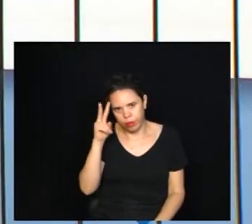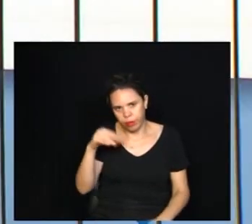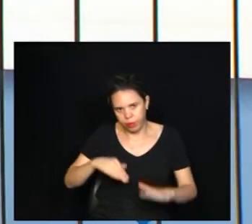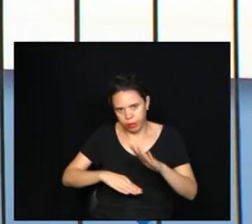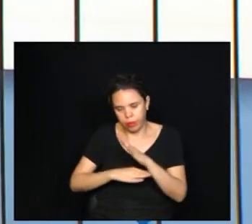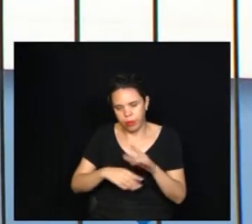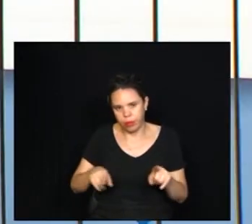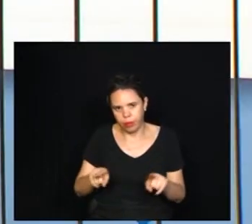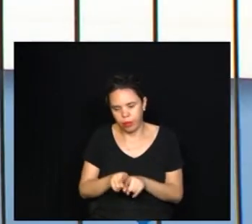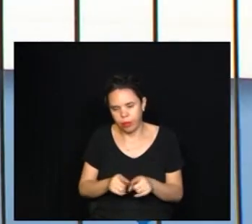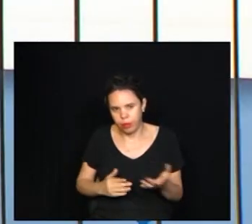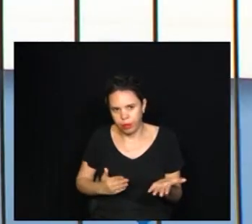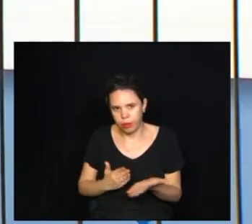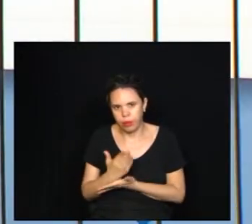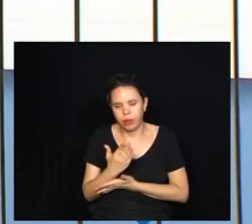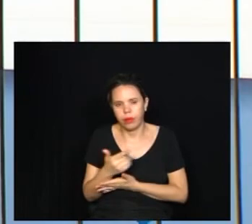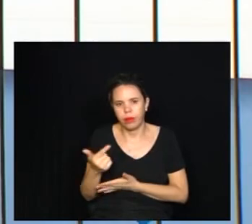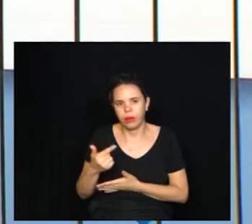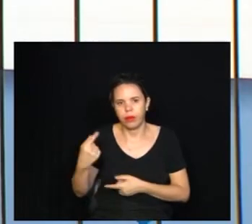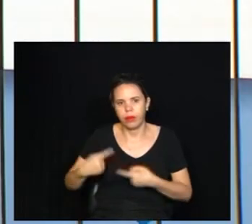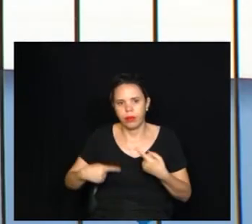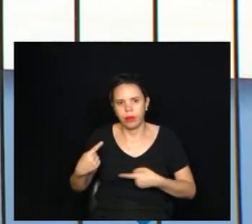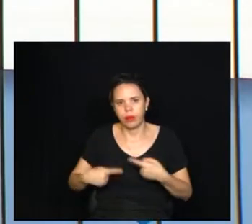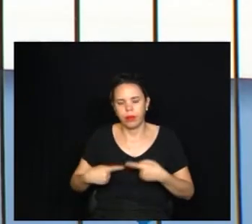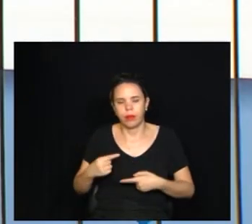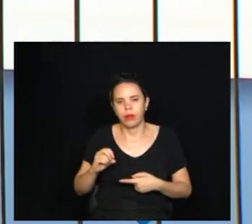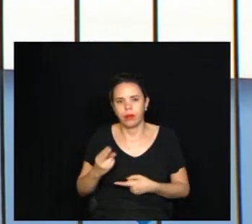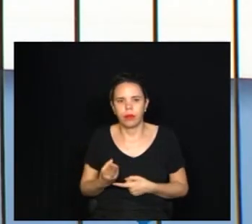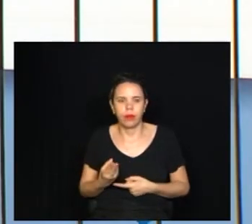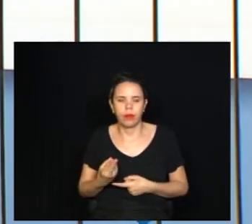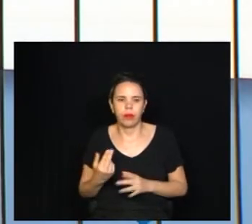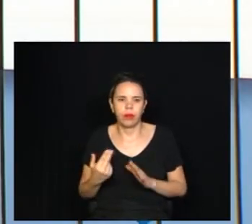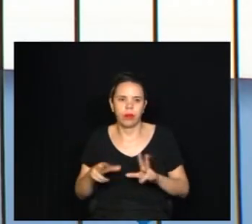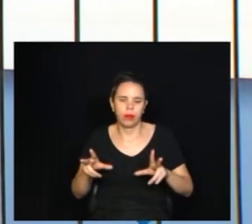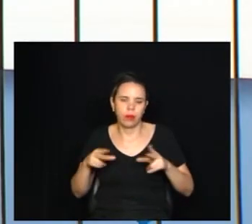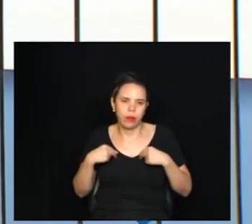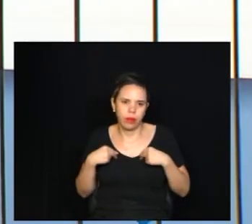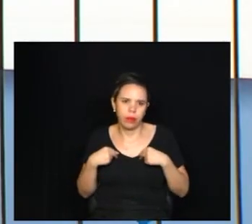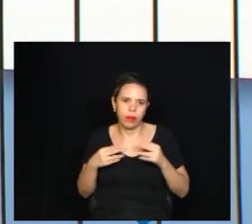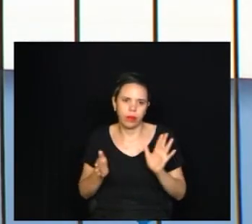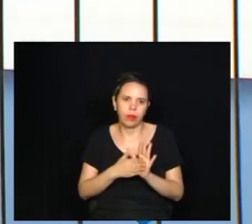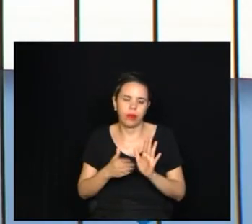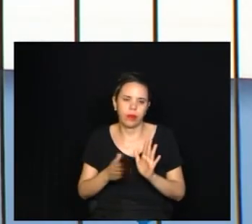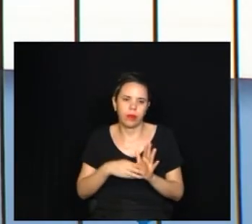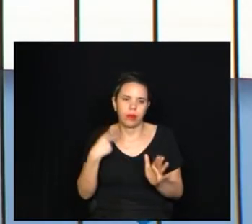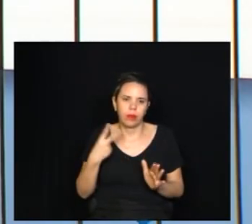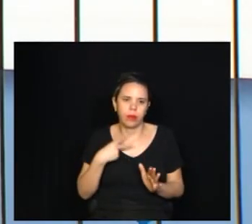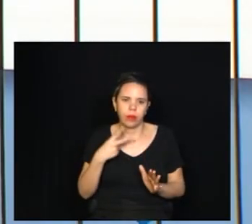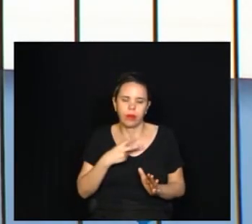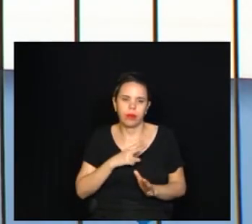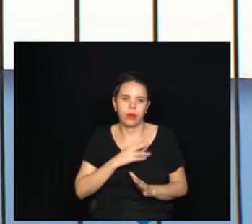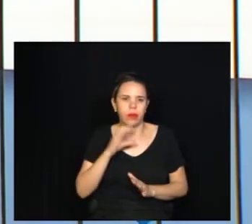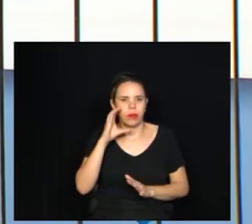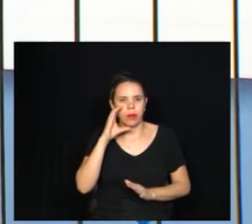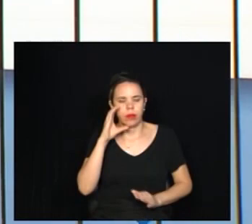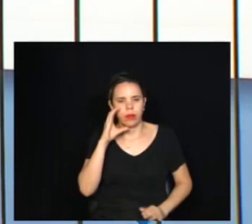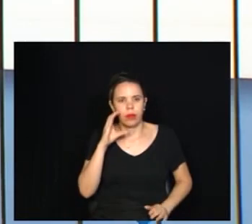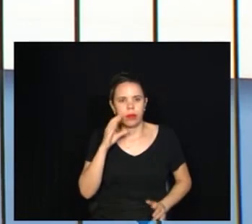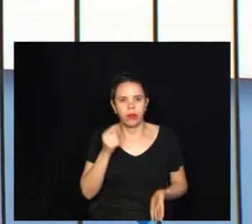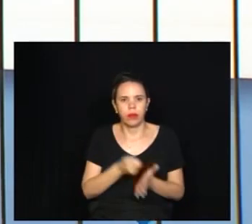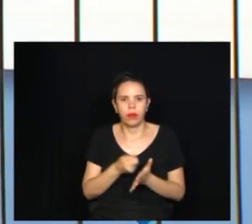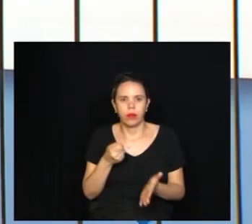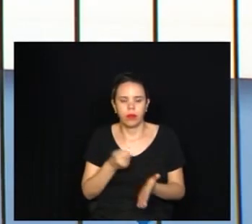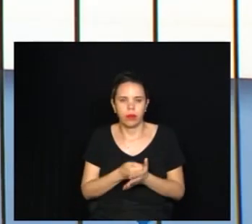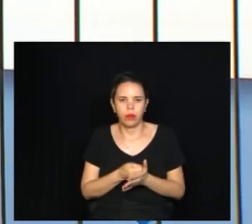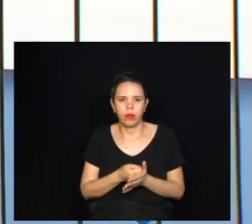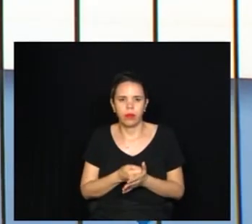Câmara também aprovou em segunda discussão, ou seja, no mérito, a proposta do vereador Luiz Cirilo, que obriga